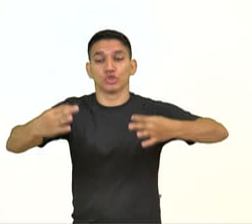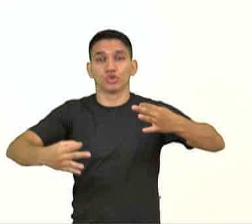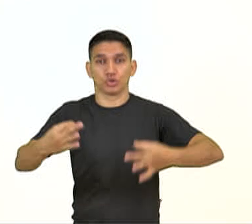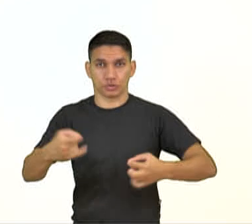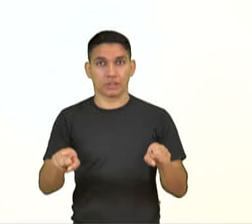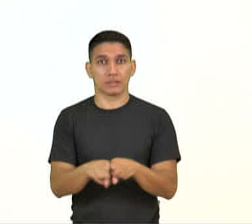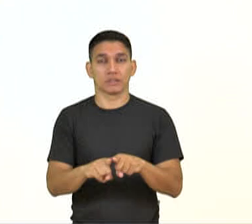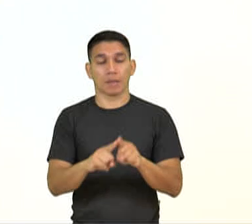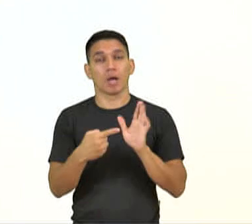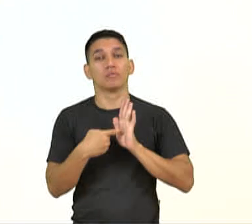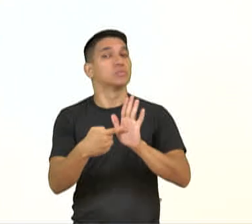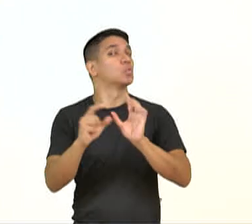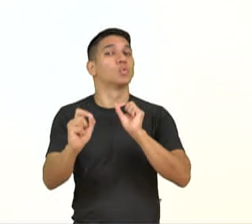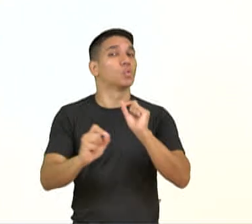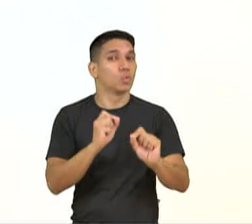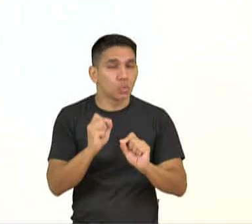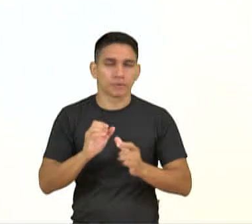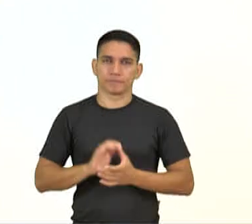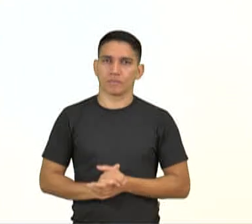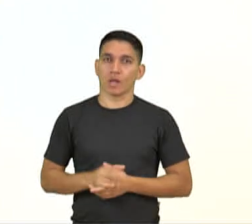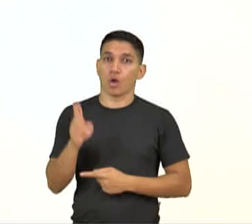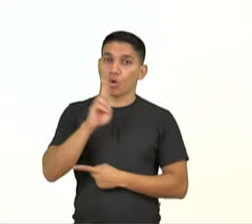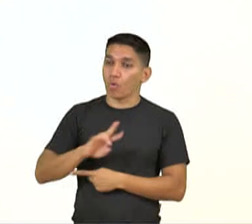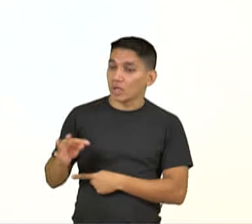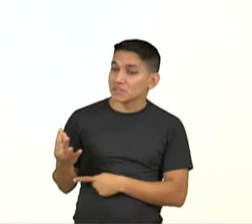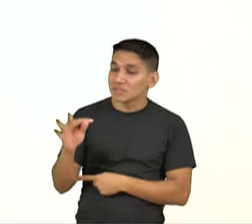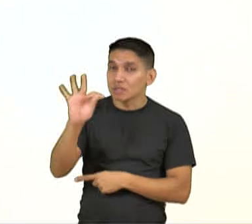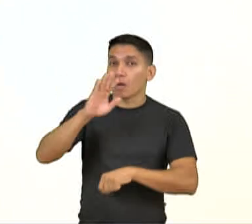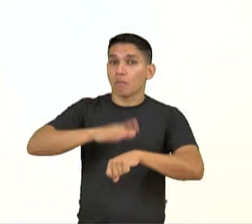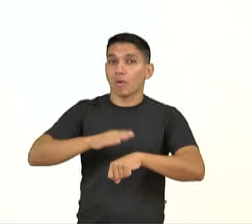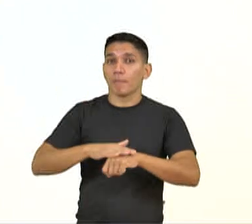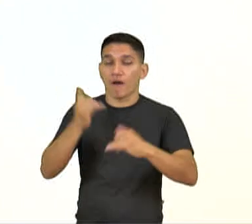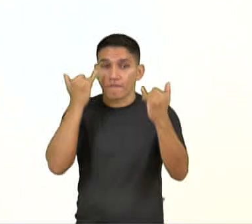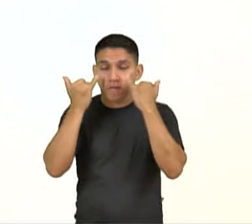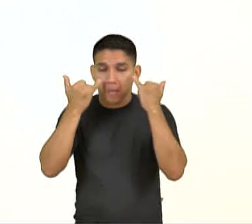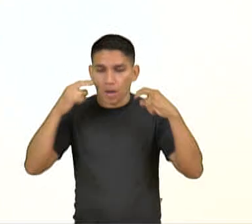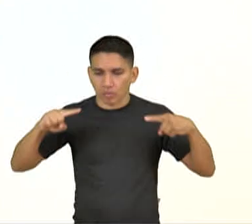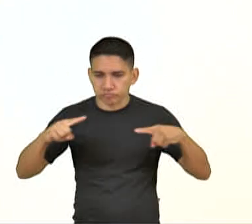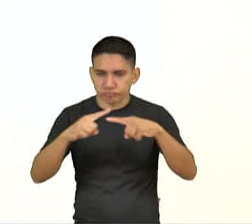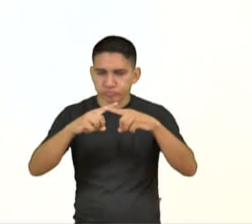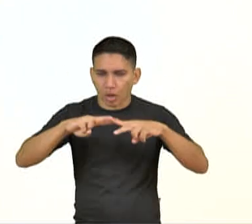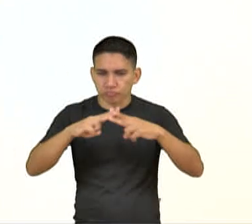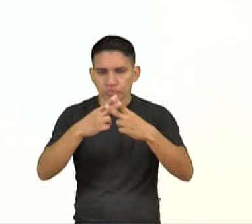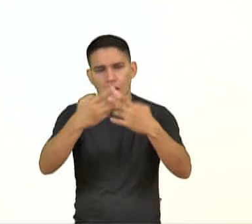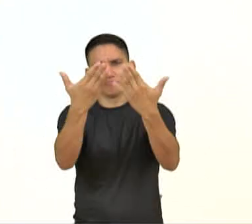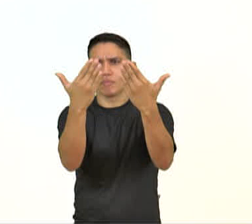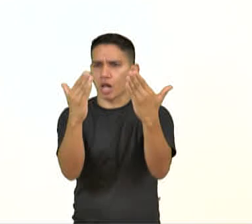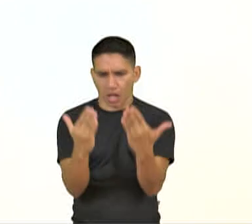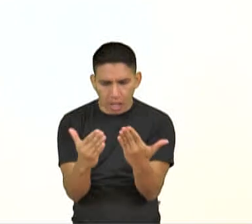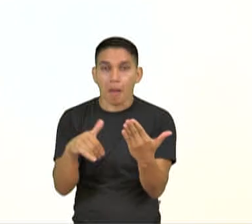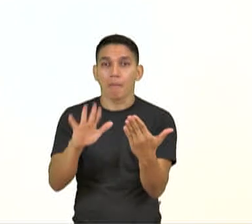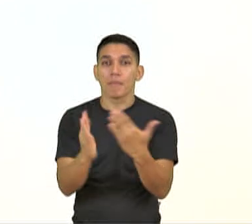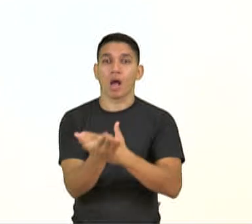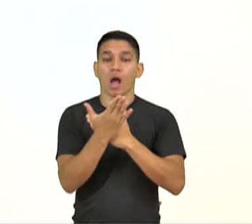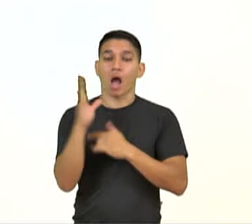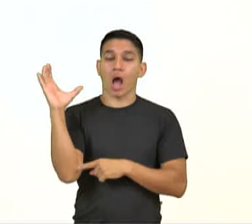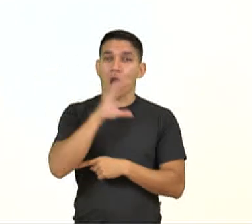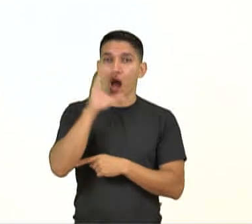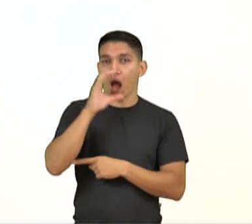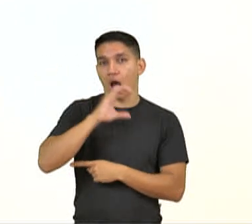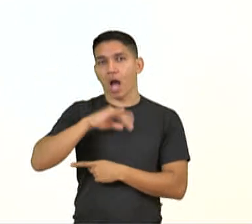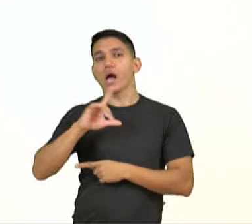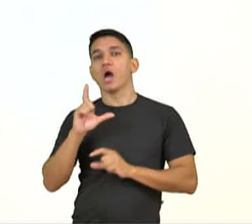também destacou que o uso de tecnologia no cruzamento de dados deu mais celeridade às análises de julgamentos